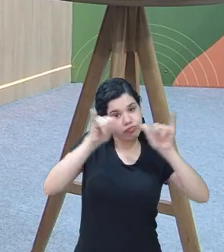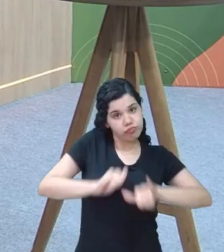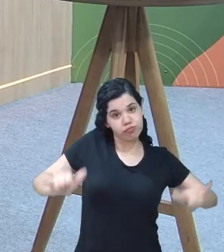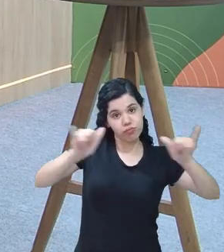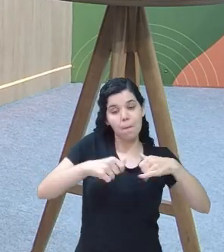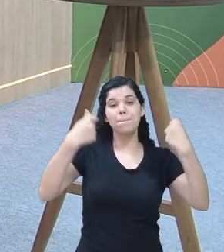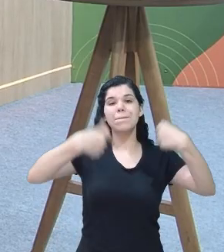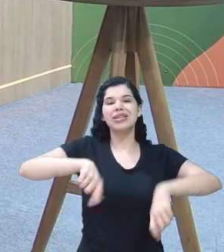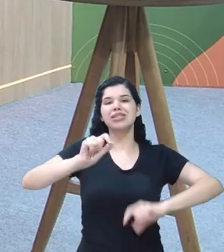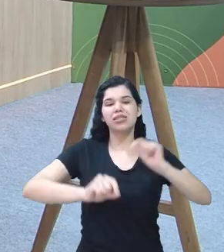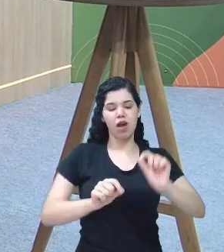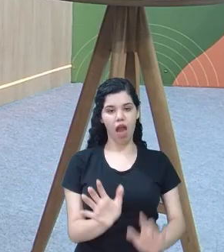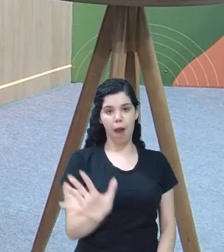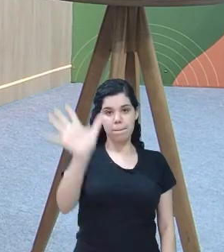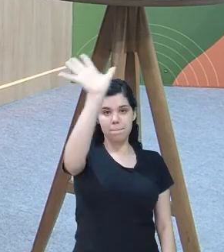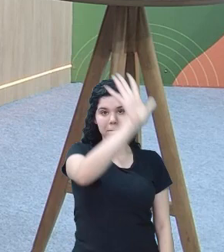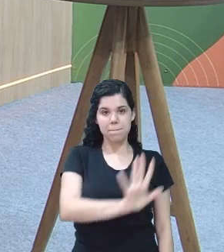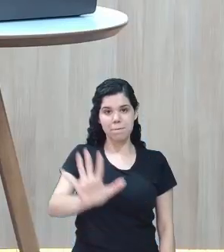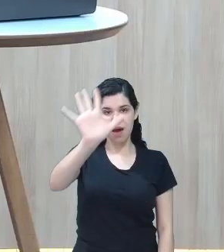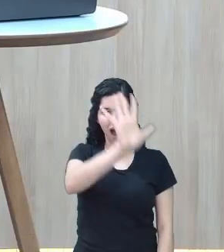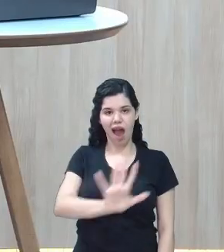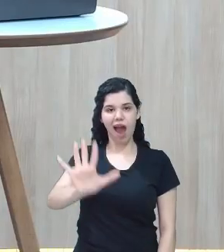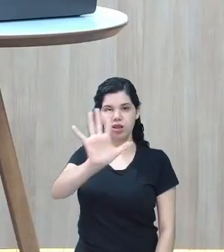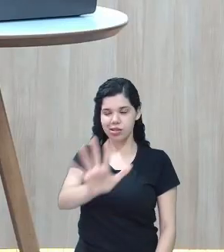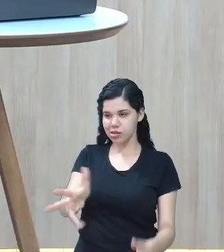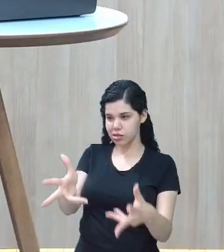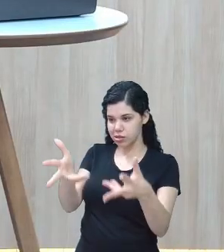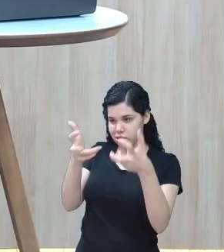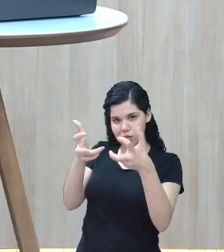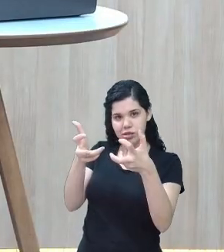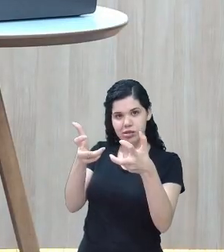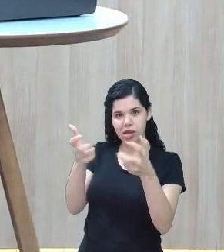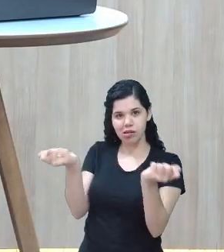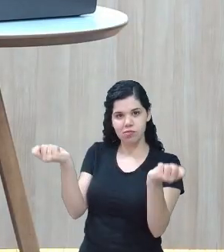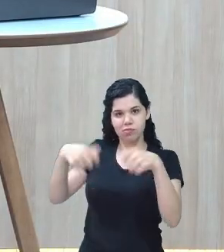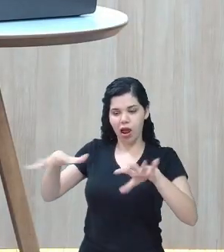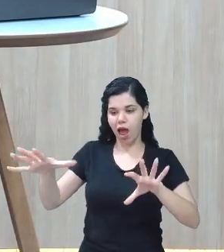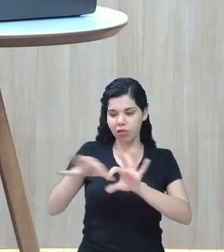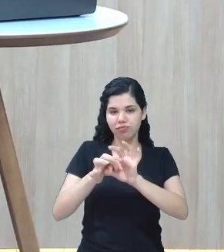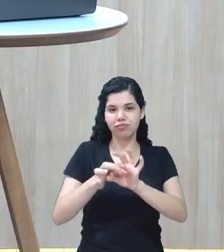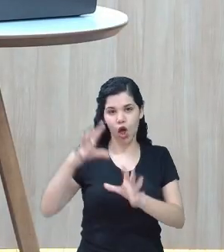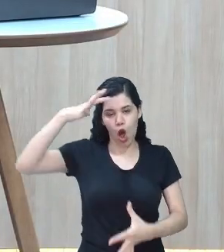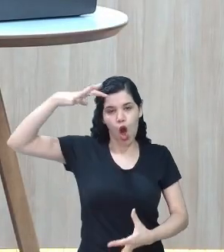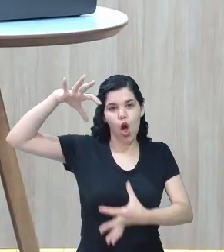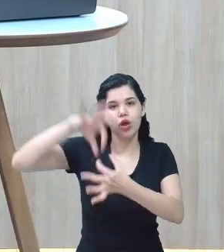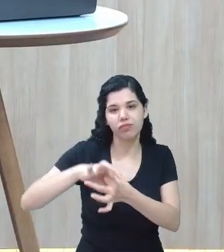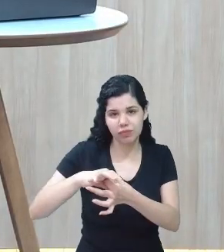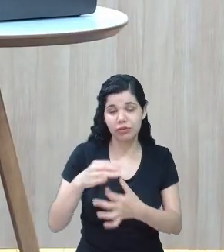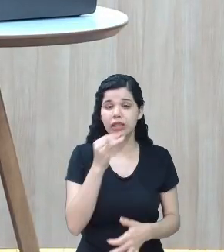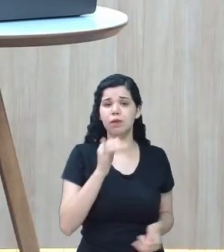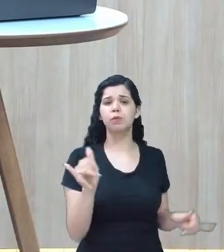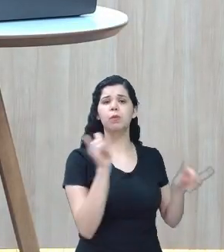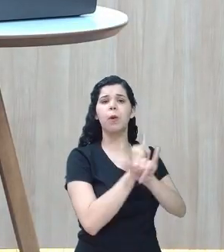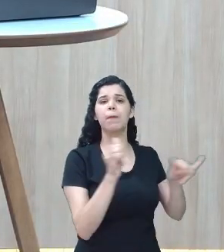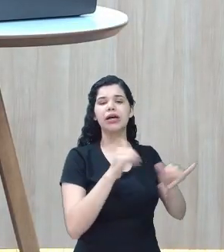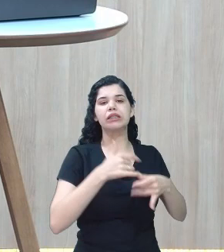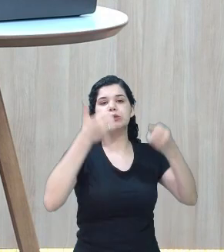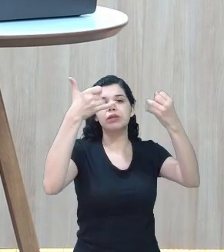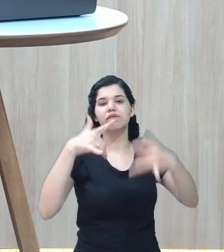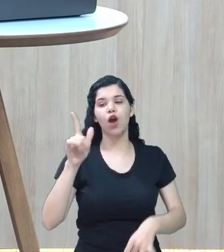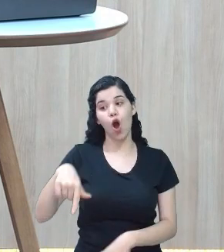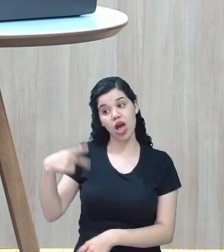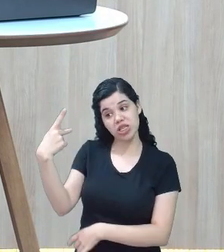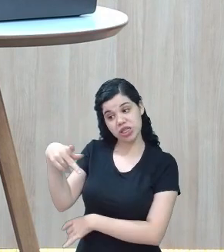ele precisa de uma imagem para poder fazer sentido, não é? Tinha uma propaganda que dizia,